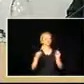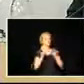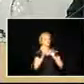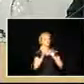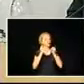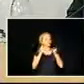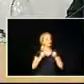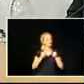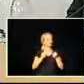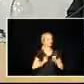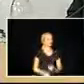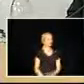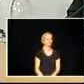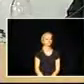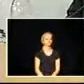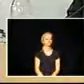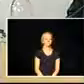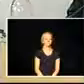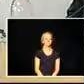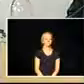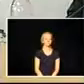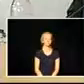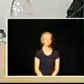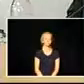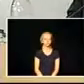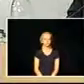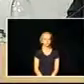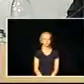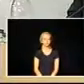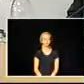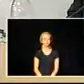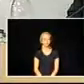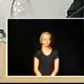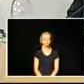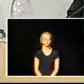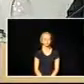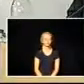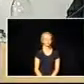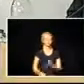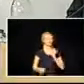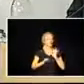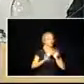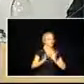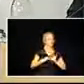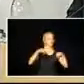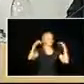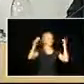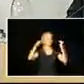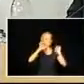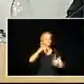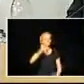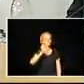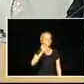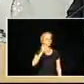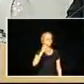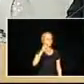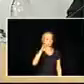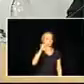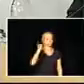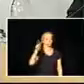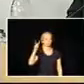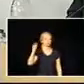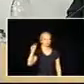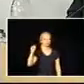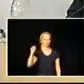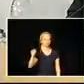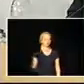área de esporte e formação, área de esporte e competição, área de projetos esportivos sociais, área de projetos esportivos educacionais